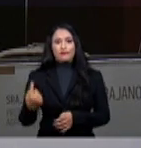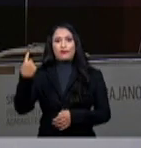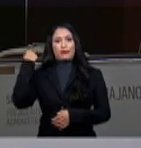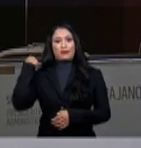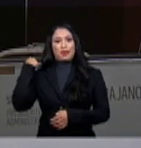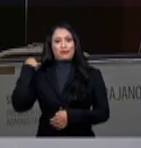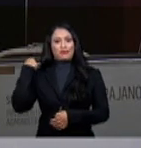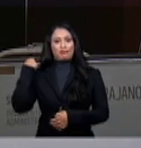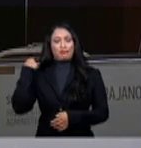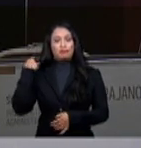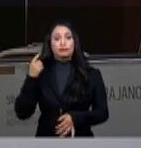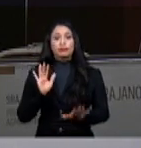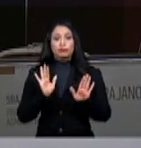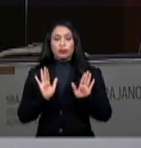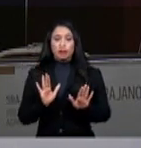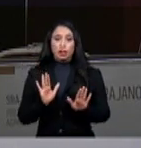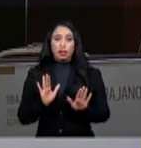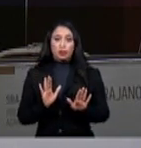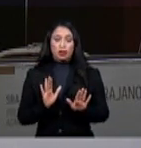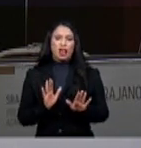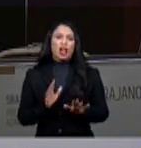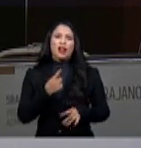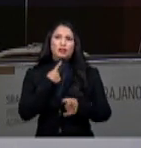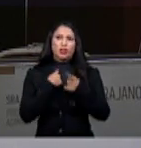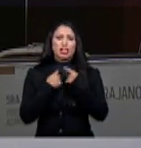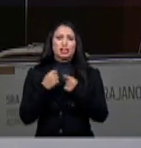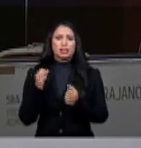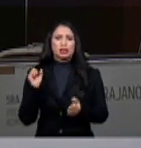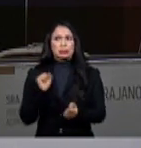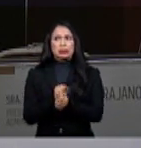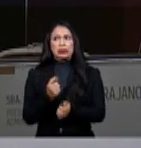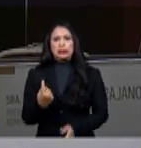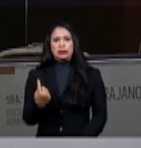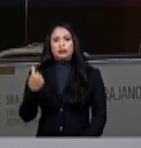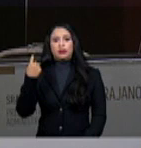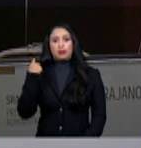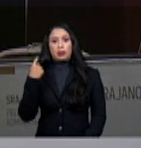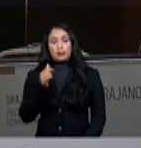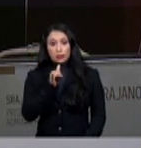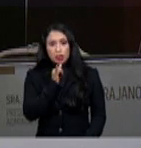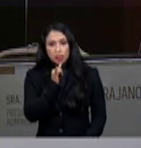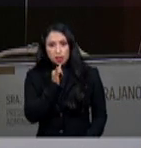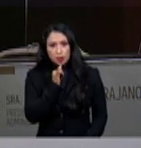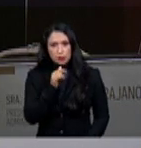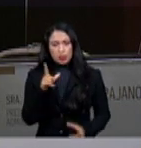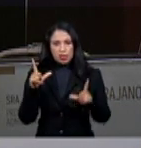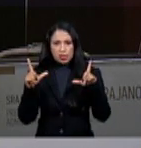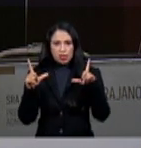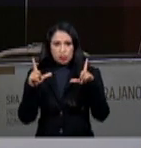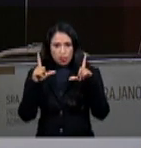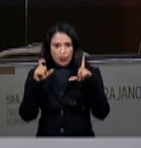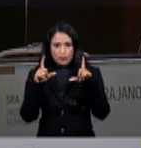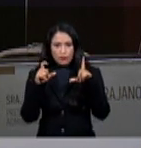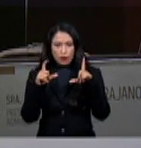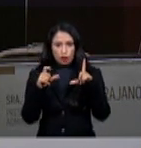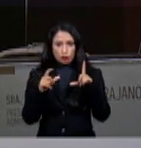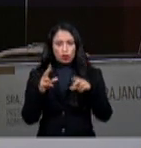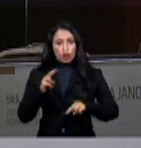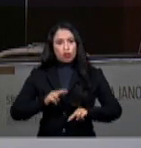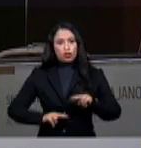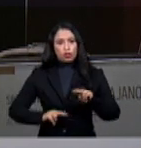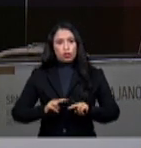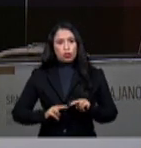nós corremos o risto muito rápido de pesagem por exemplo se a gente tirar as fotos agora a partir de julho